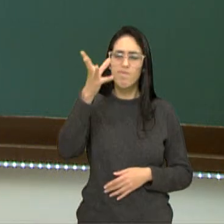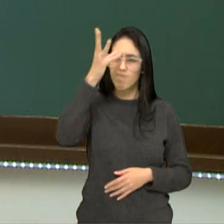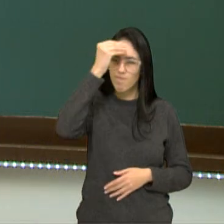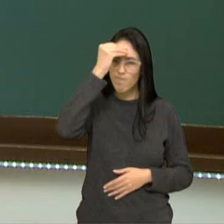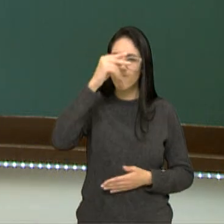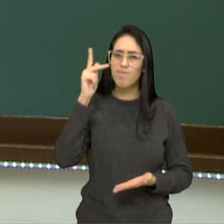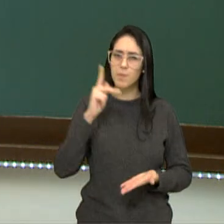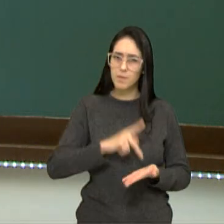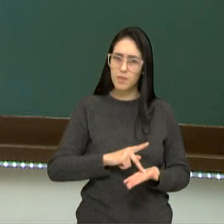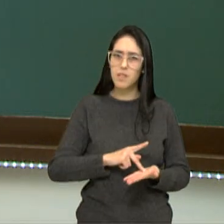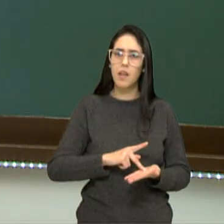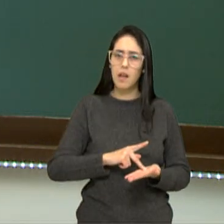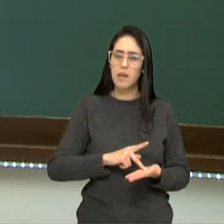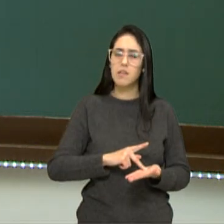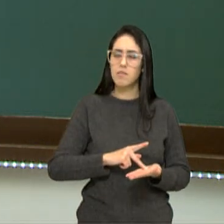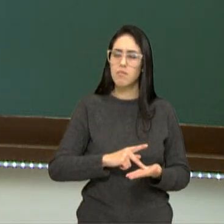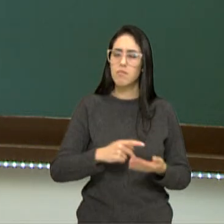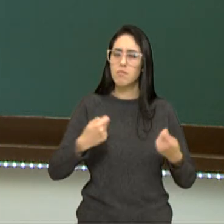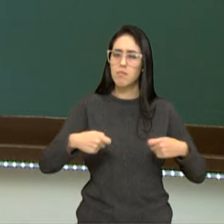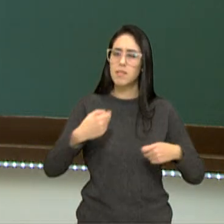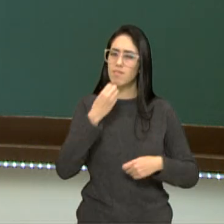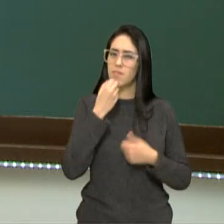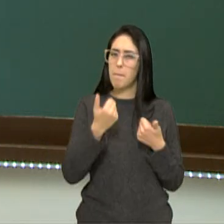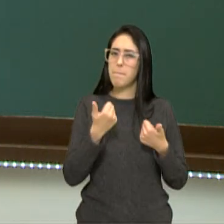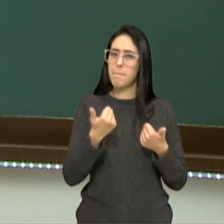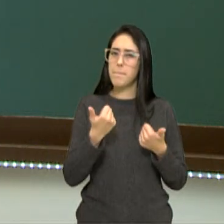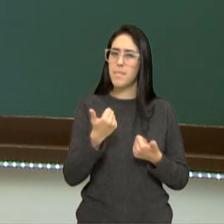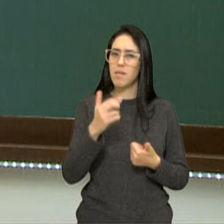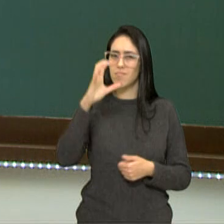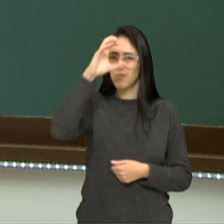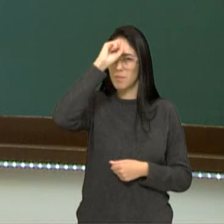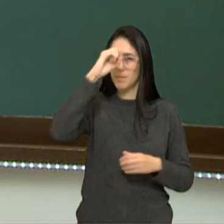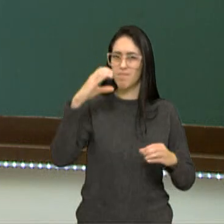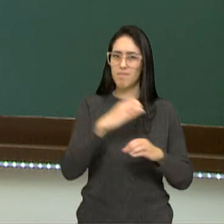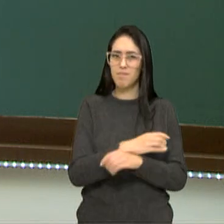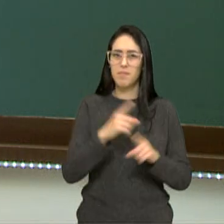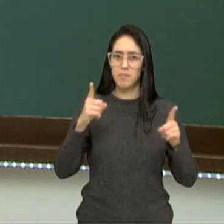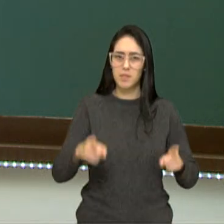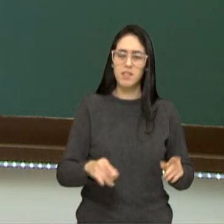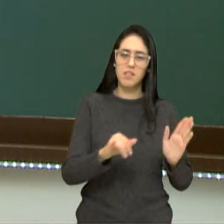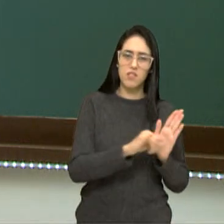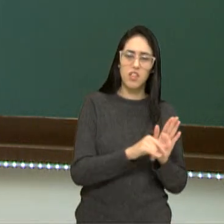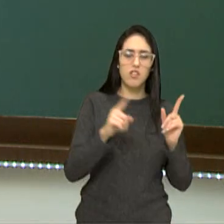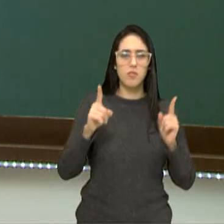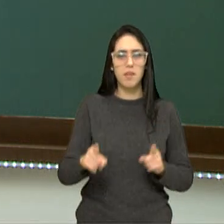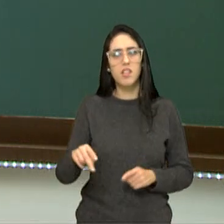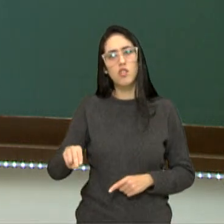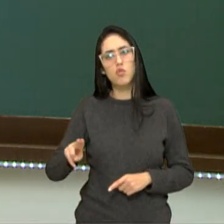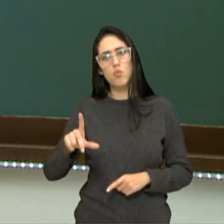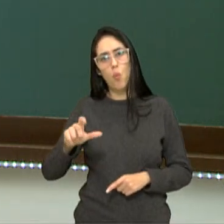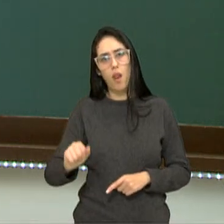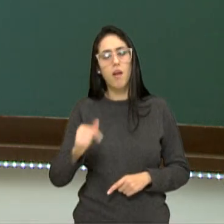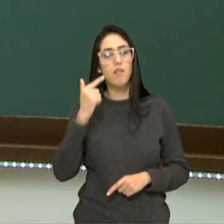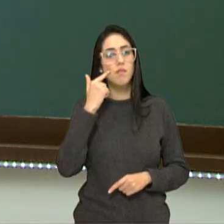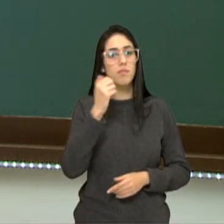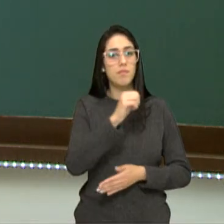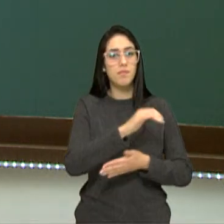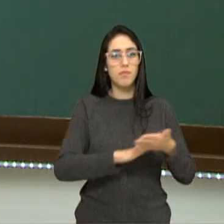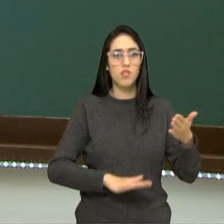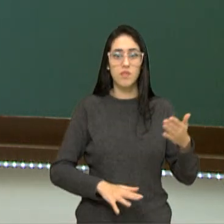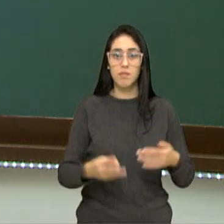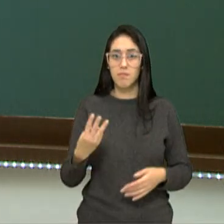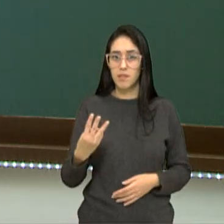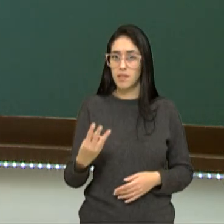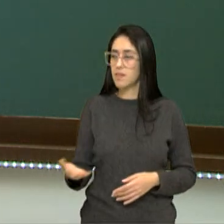nosso conteúdo e mandar muito bem aí em matriz identidade e matriz nula, vamos ver o que o exercício me